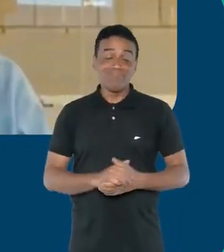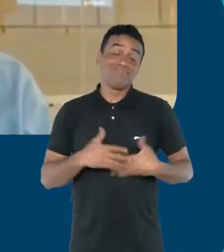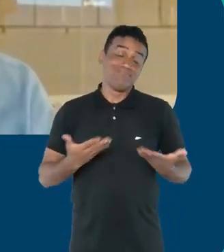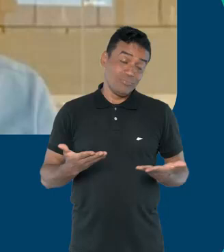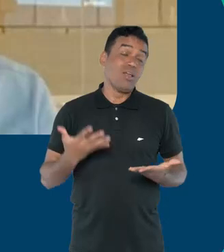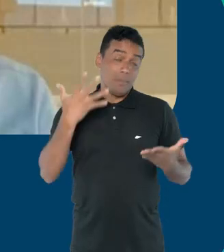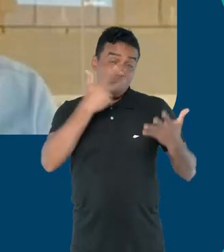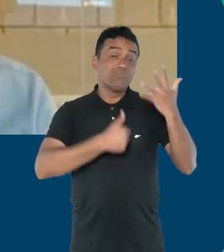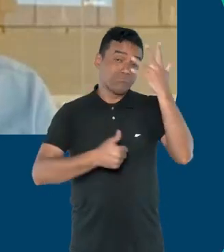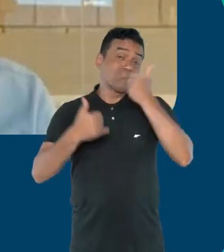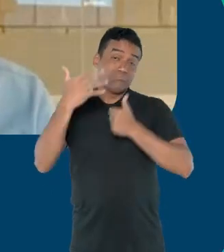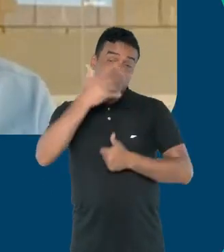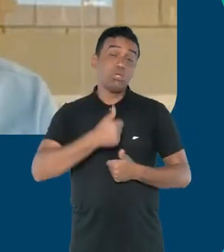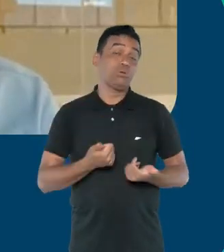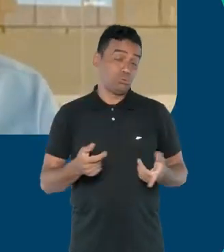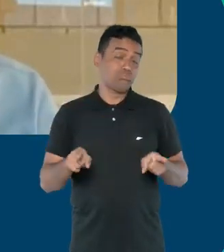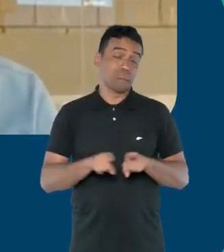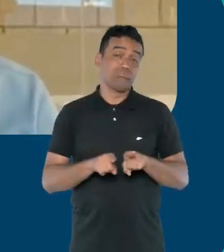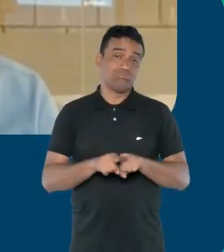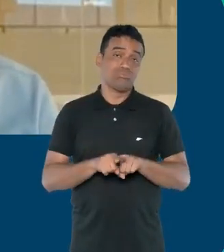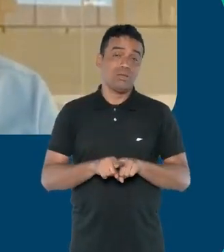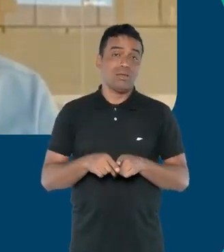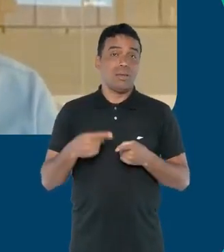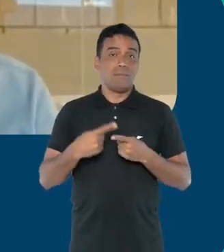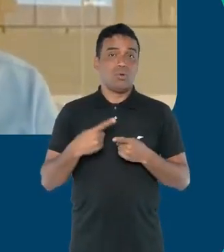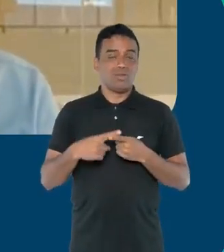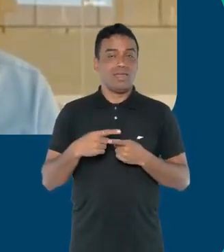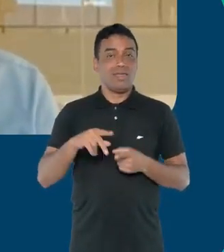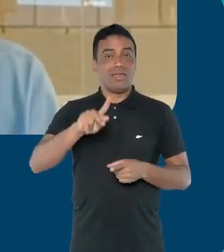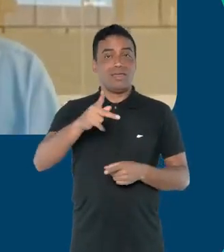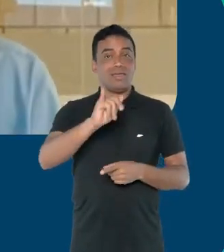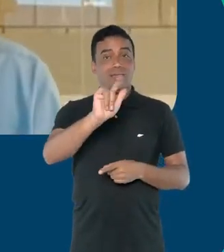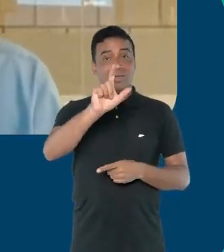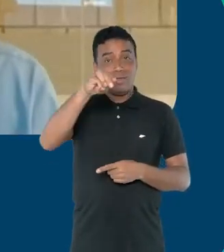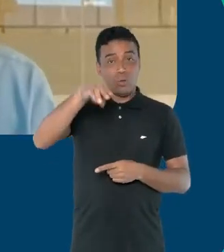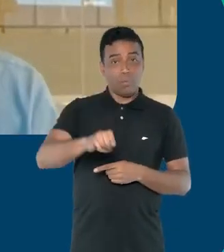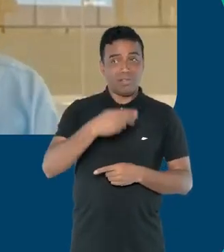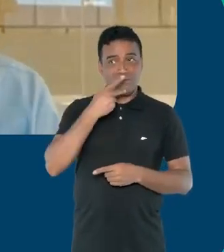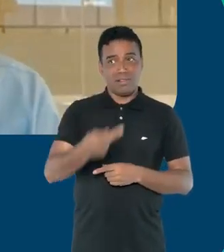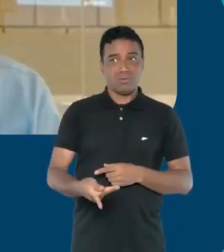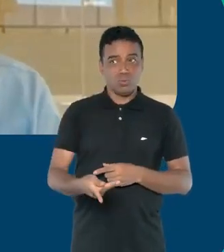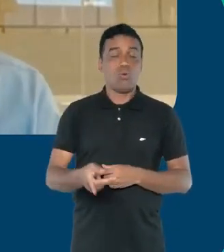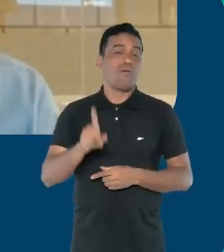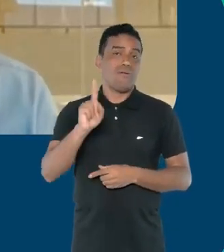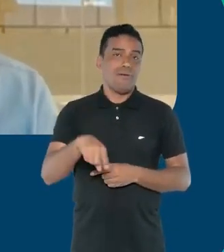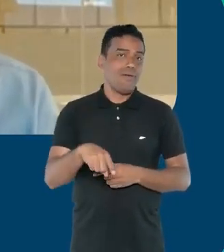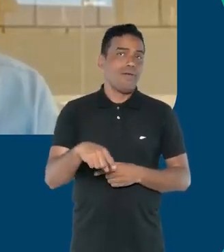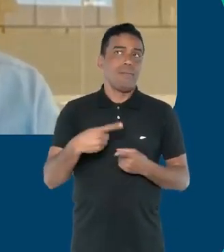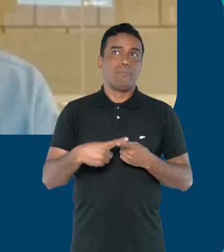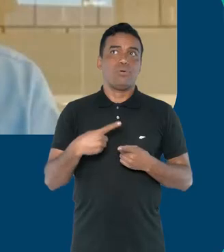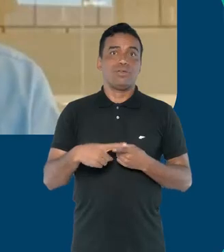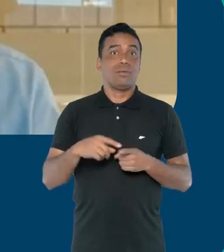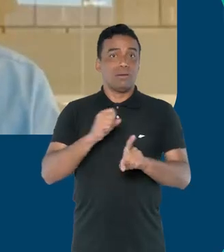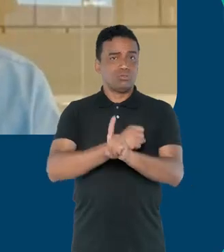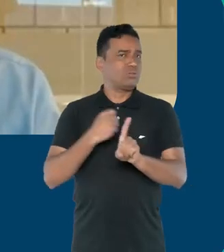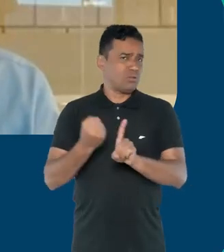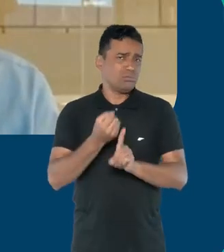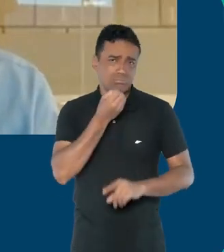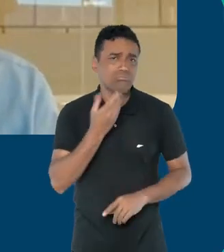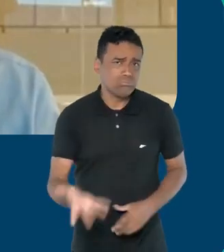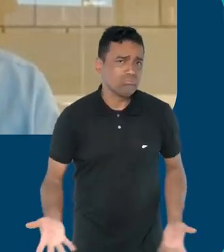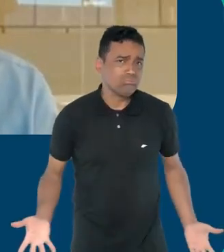forma, é muito bonito, porque o que o Hume está dizendo, de certa forma, é que isso é bom